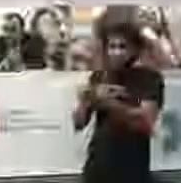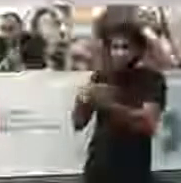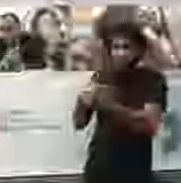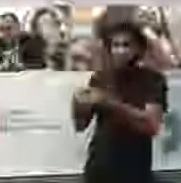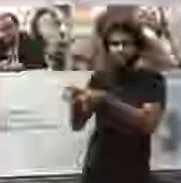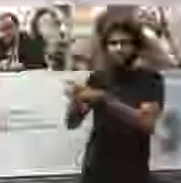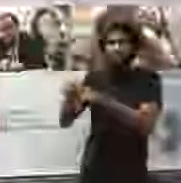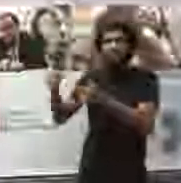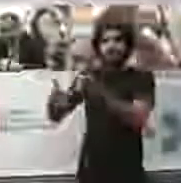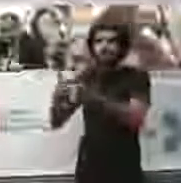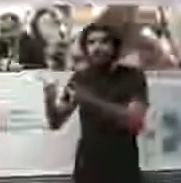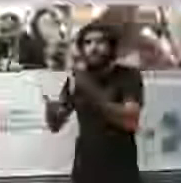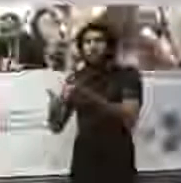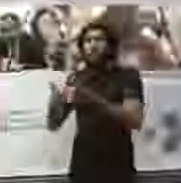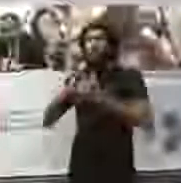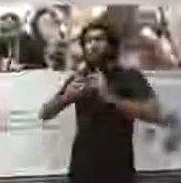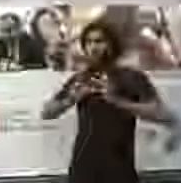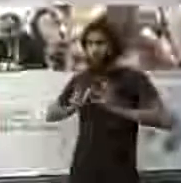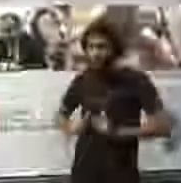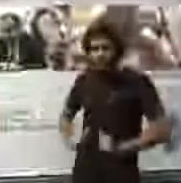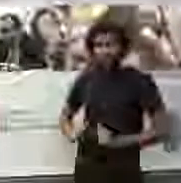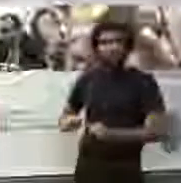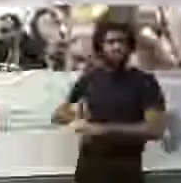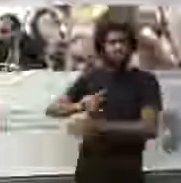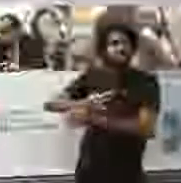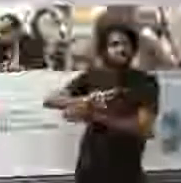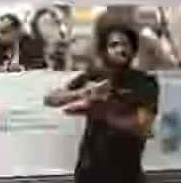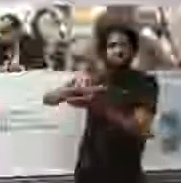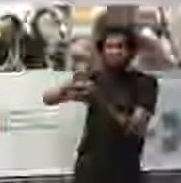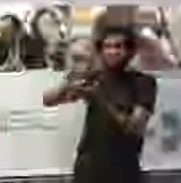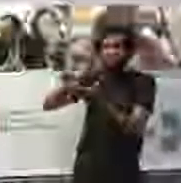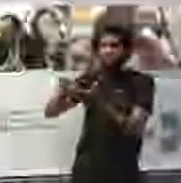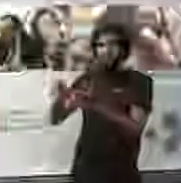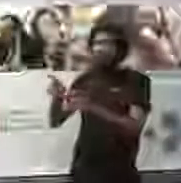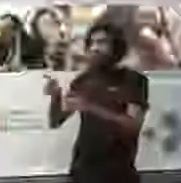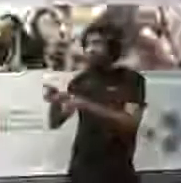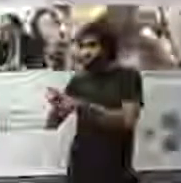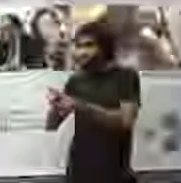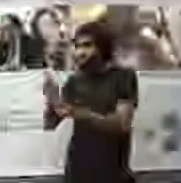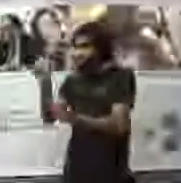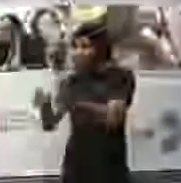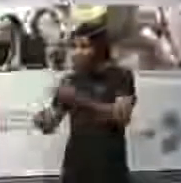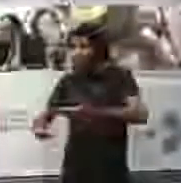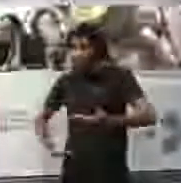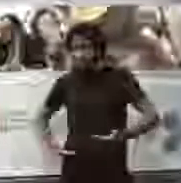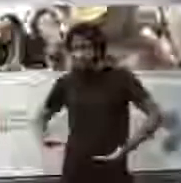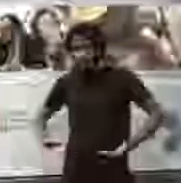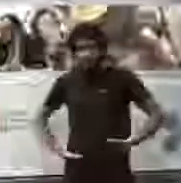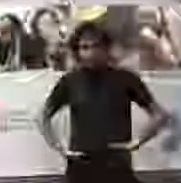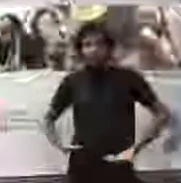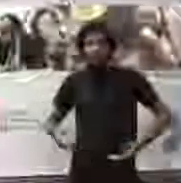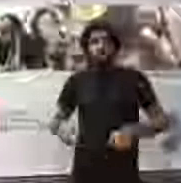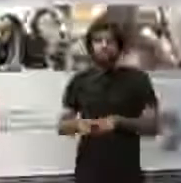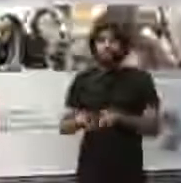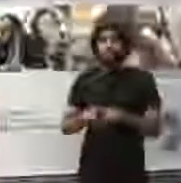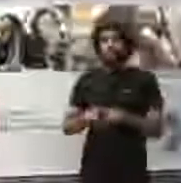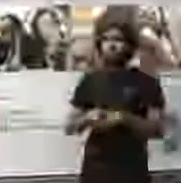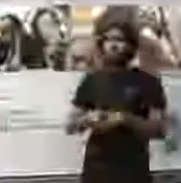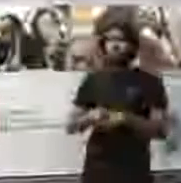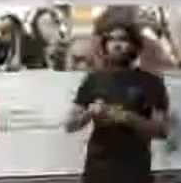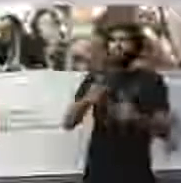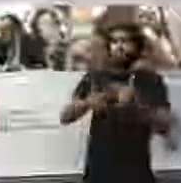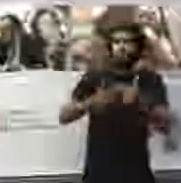de higiene também do dos servidores dos operadores de fim dos